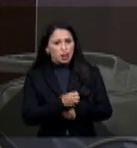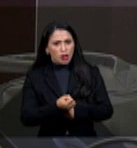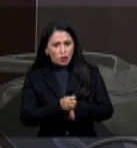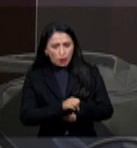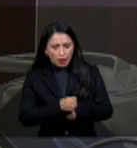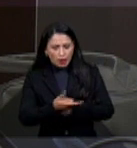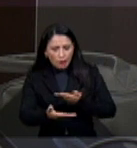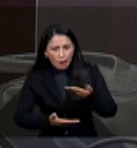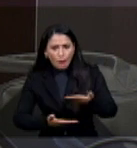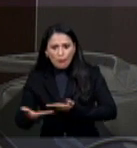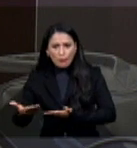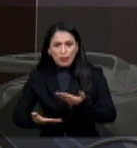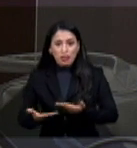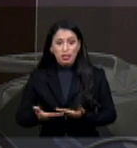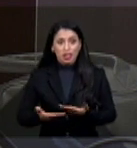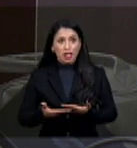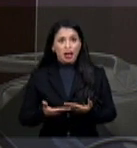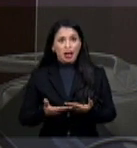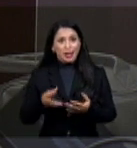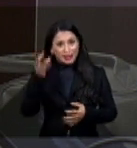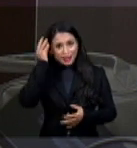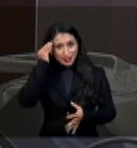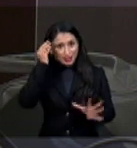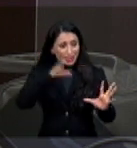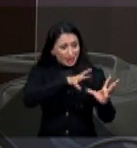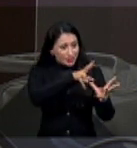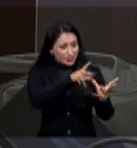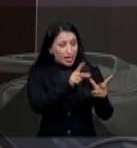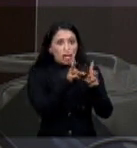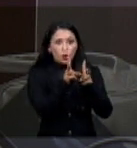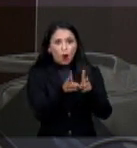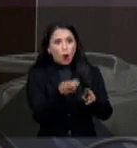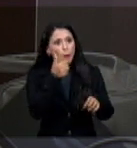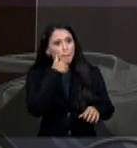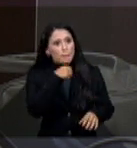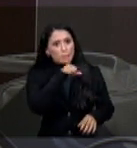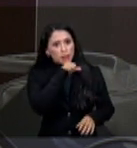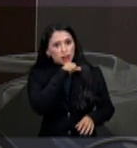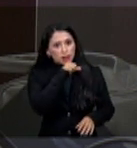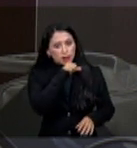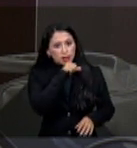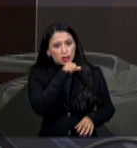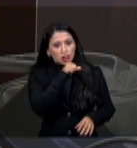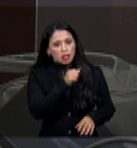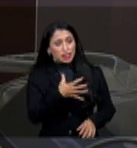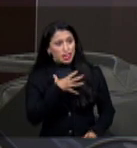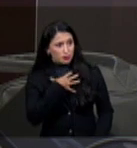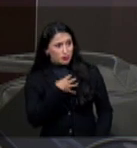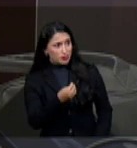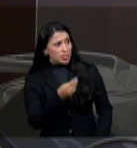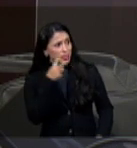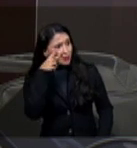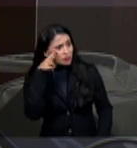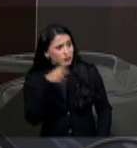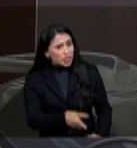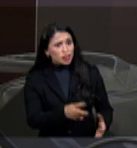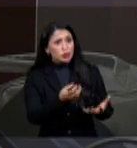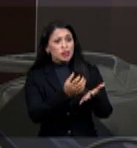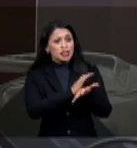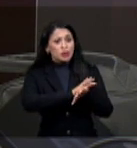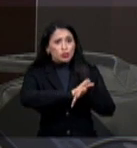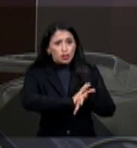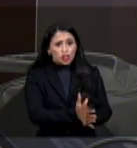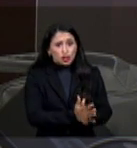nesse planeta. A Terra é nossa mãe. E qual filha, ao ver a sua mãe sendo atacada, devastada, destruída,